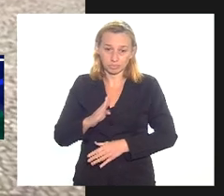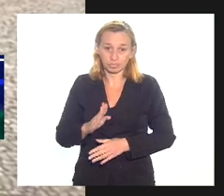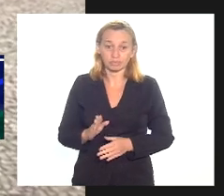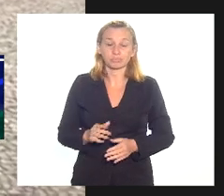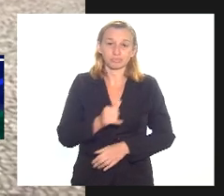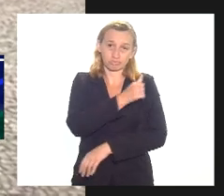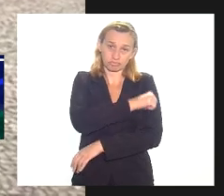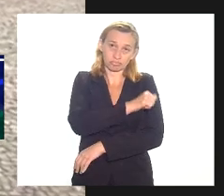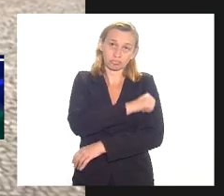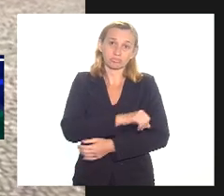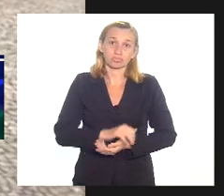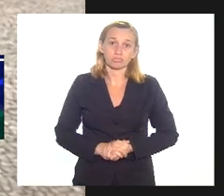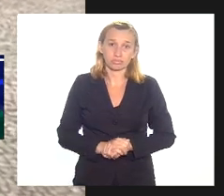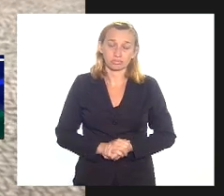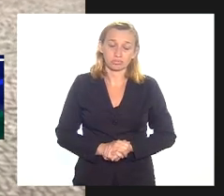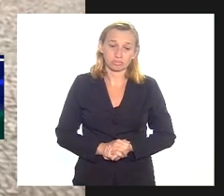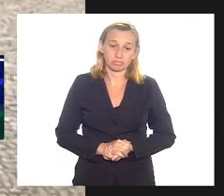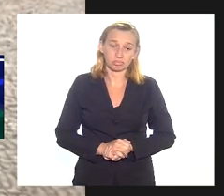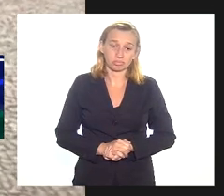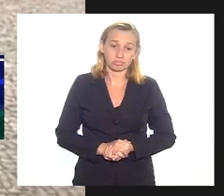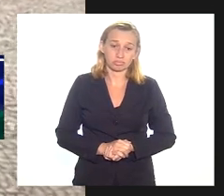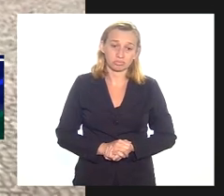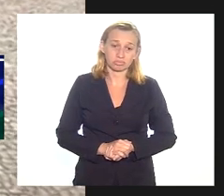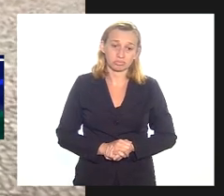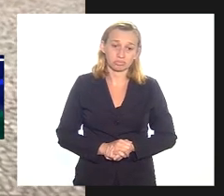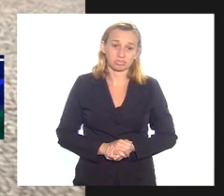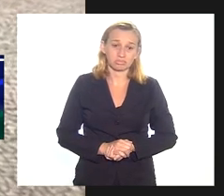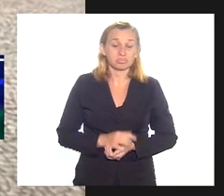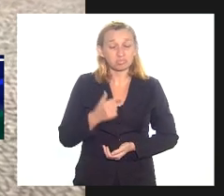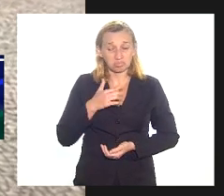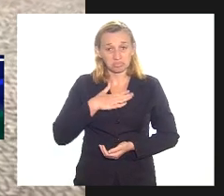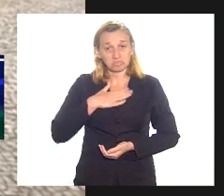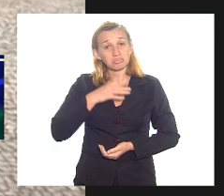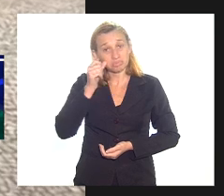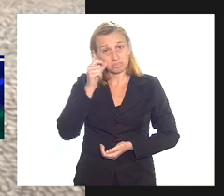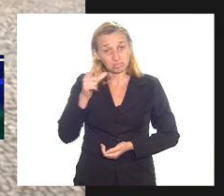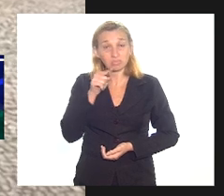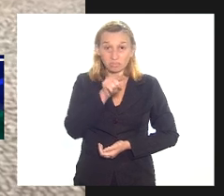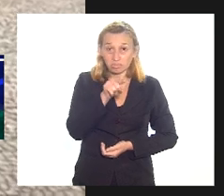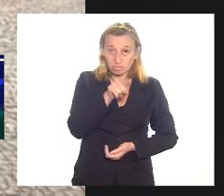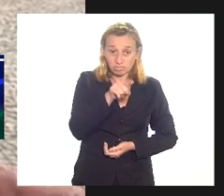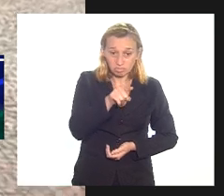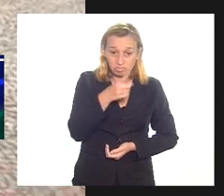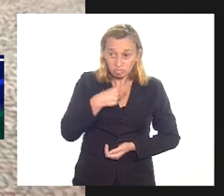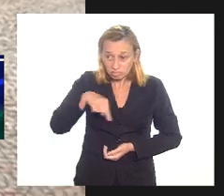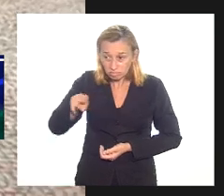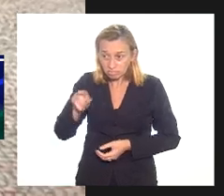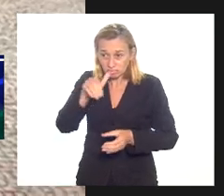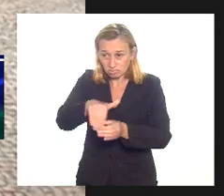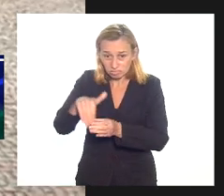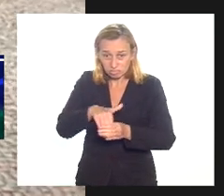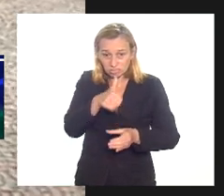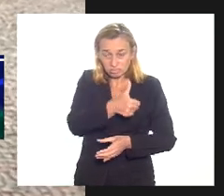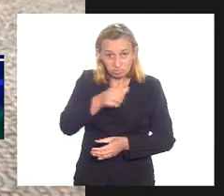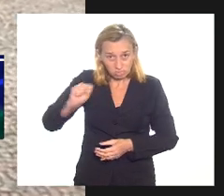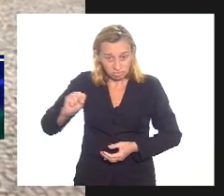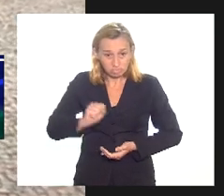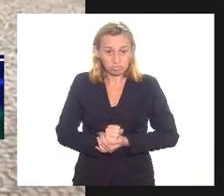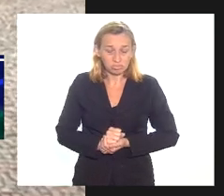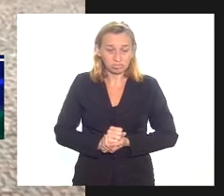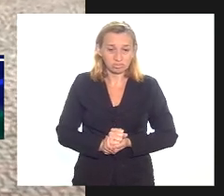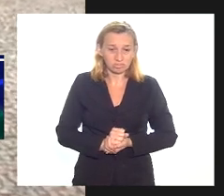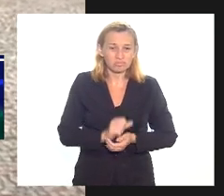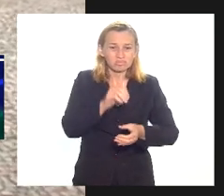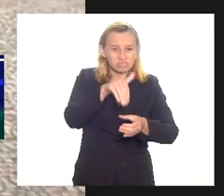Rio de Janeiro. Fica aqui o meu alerta para você que foi lá na urna em 2018 e fez